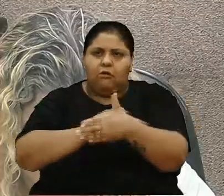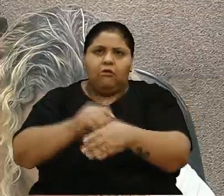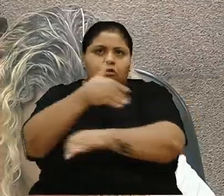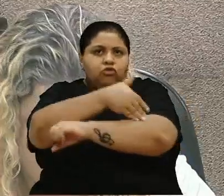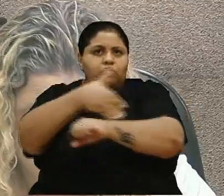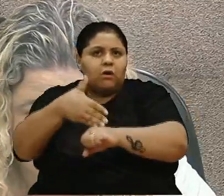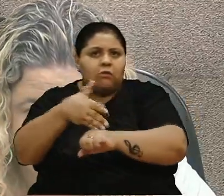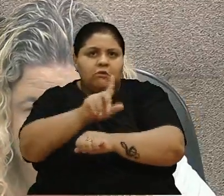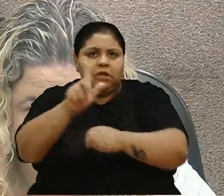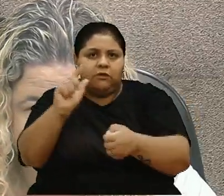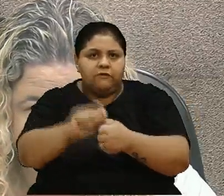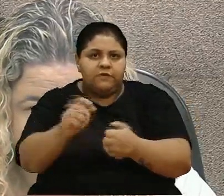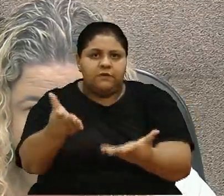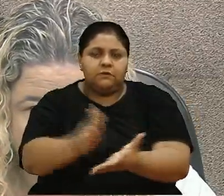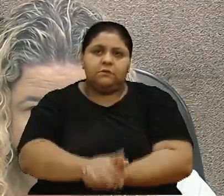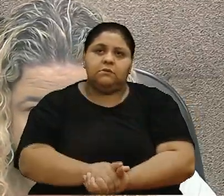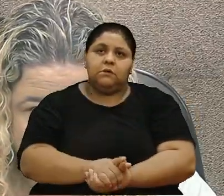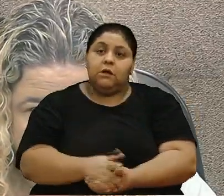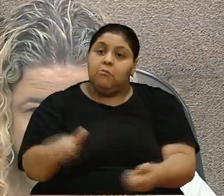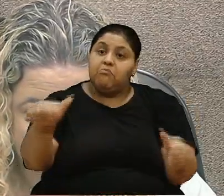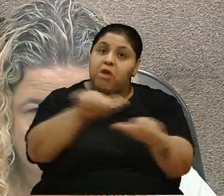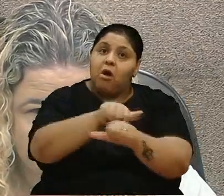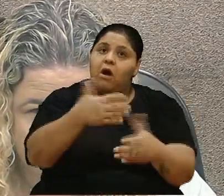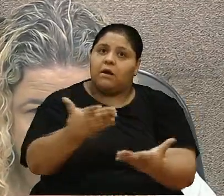que fizemos. E pior,